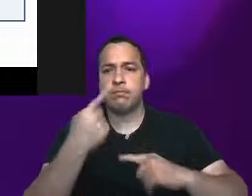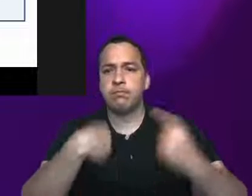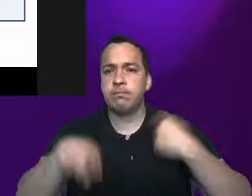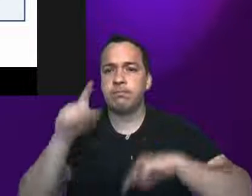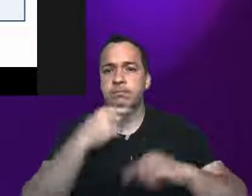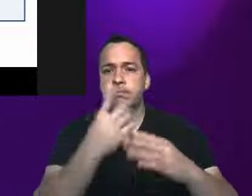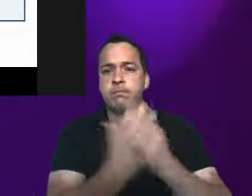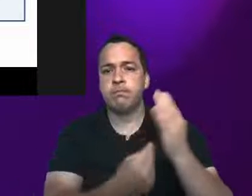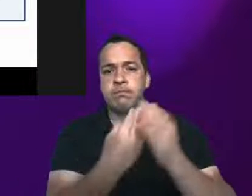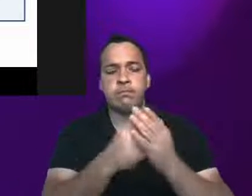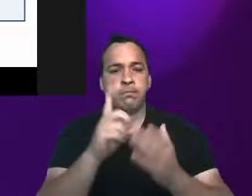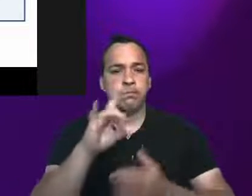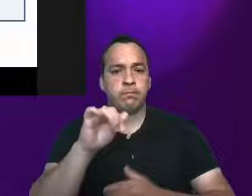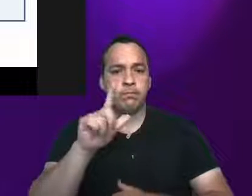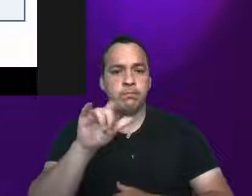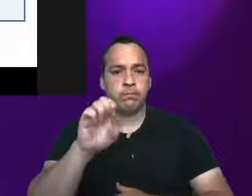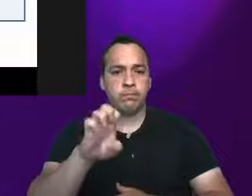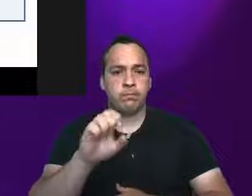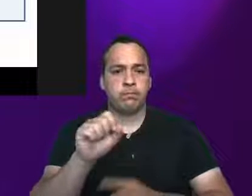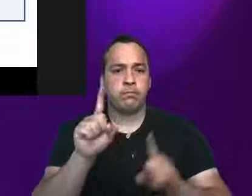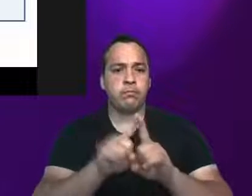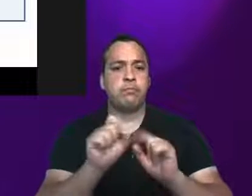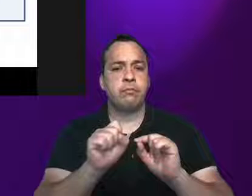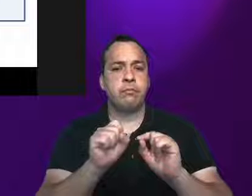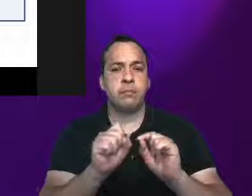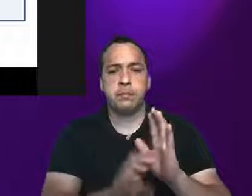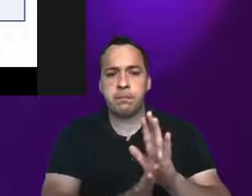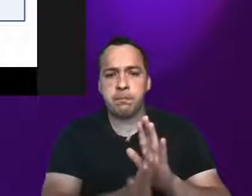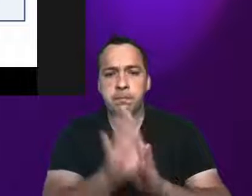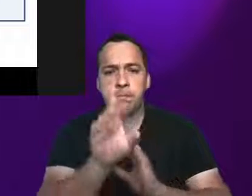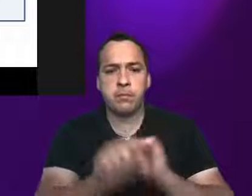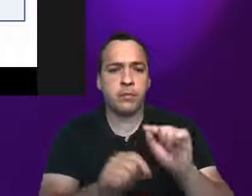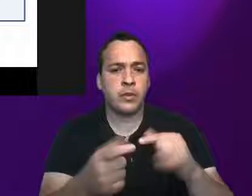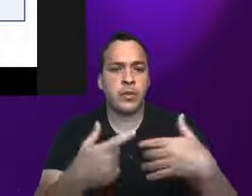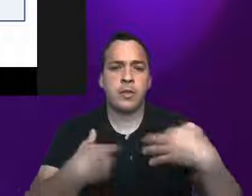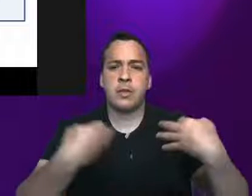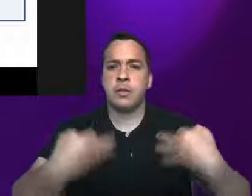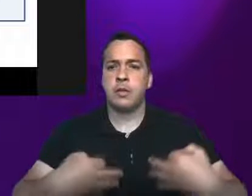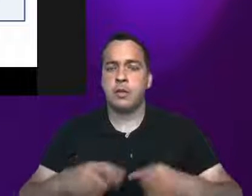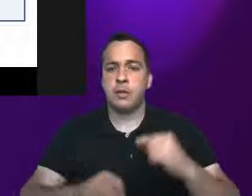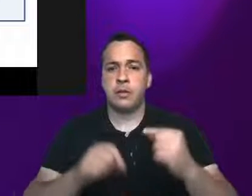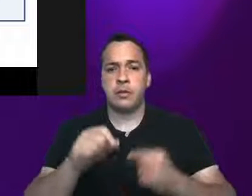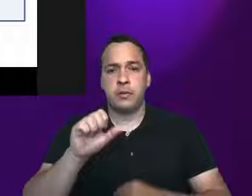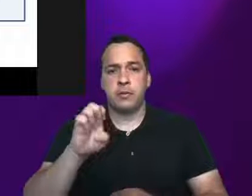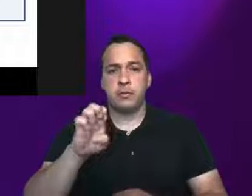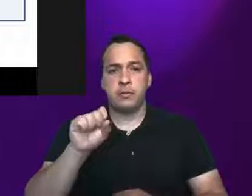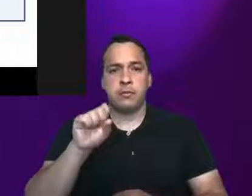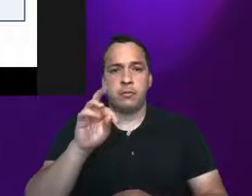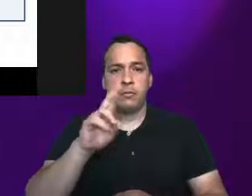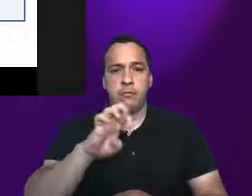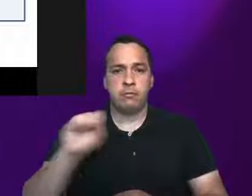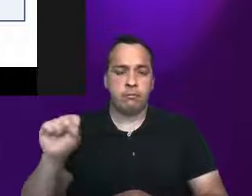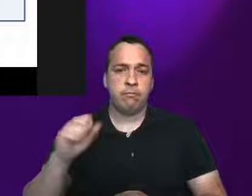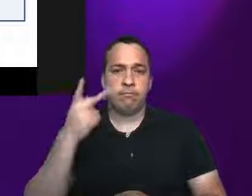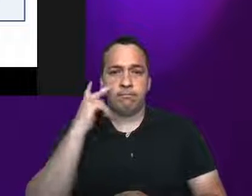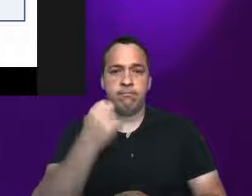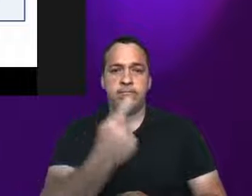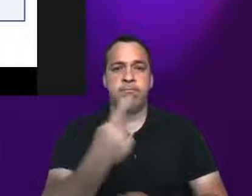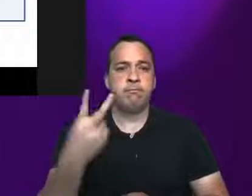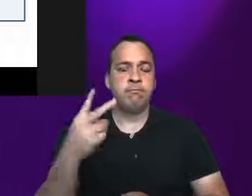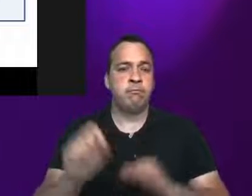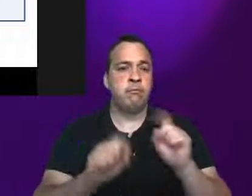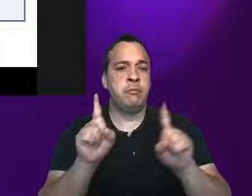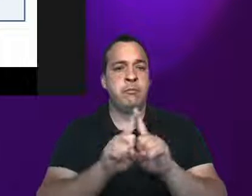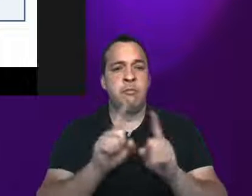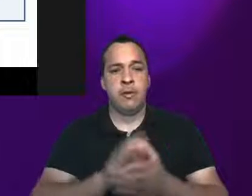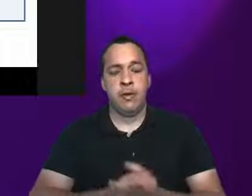minimizar, então, o risco de hipotensão. Ou seja, formalmente, o teste de estresse é para paciente com estágio 1 ou 2, mas você pode usar a